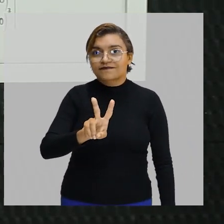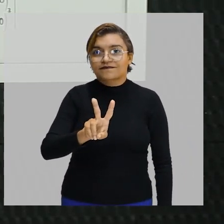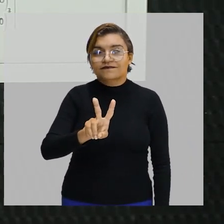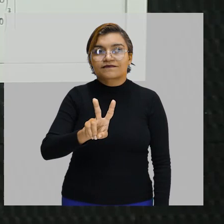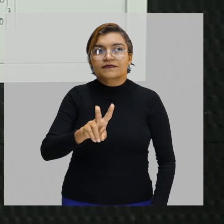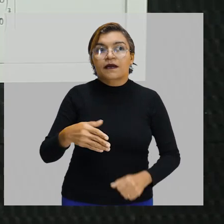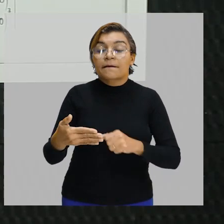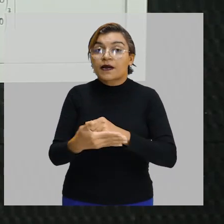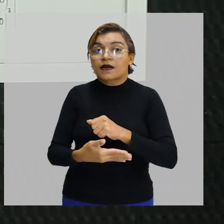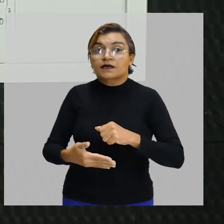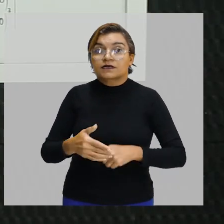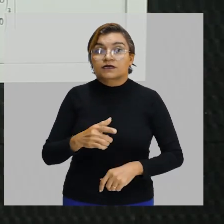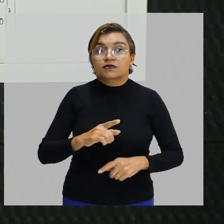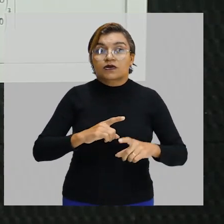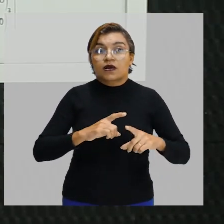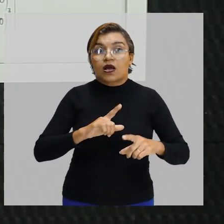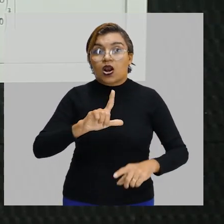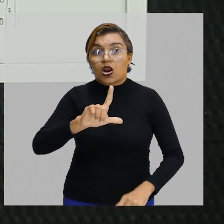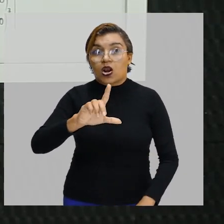de 2,